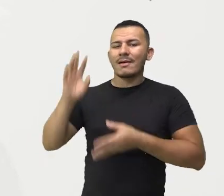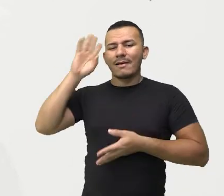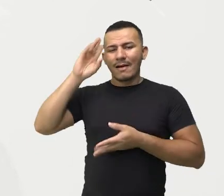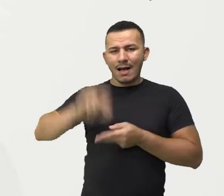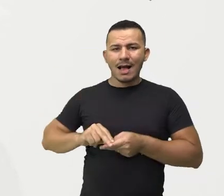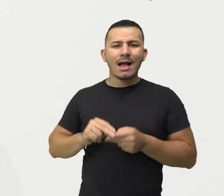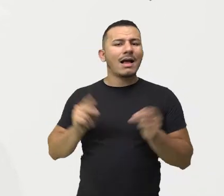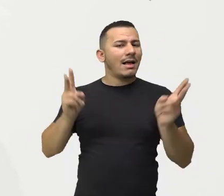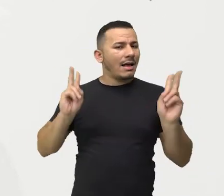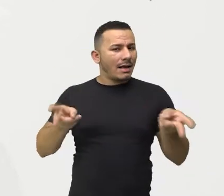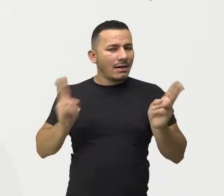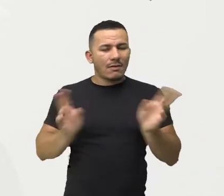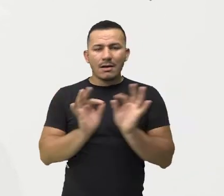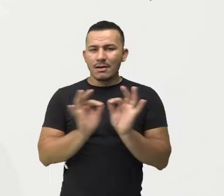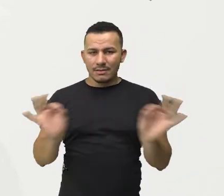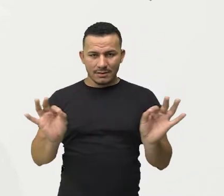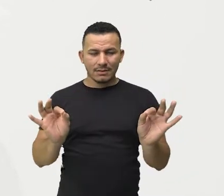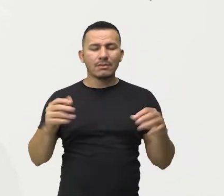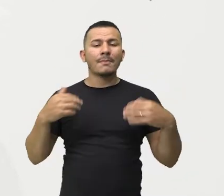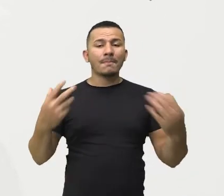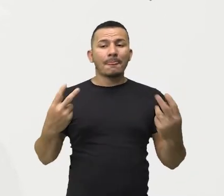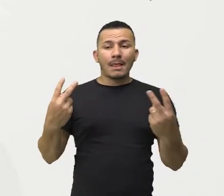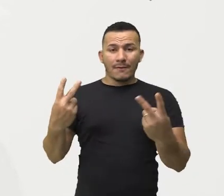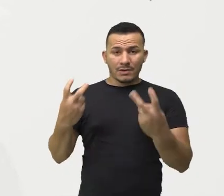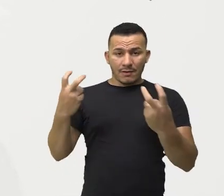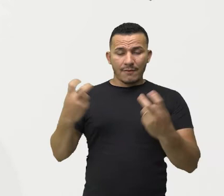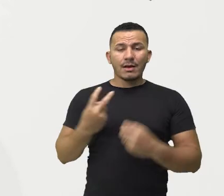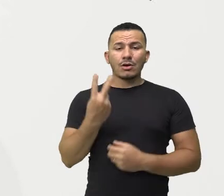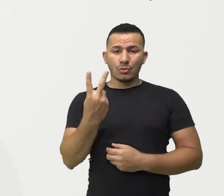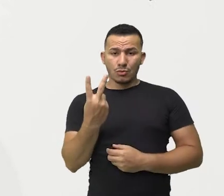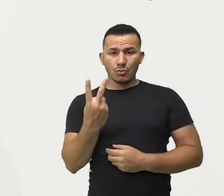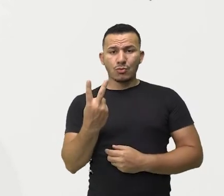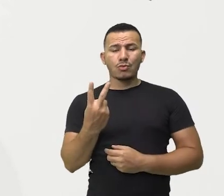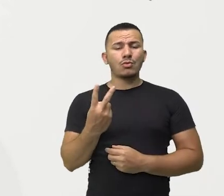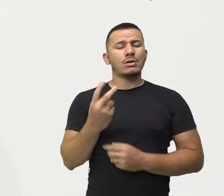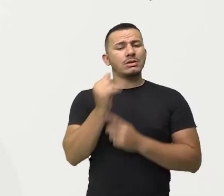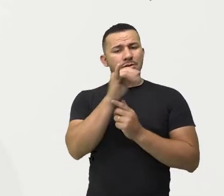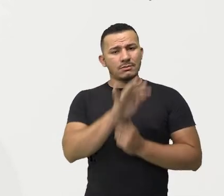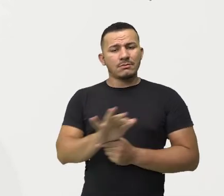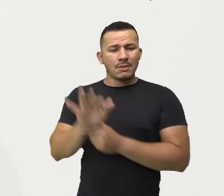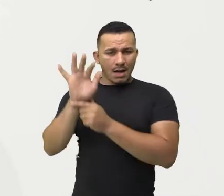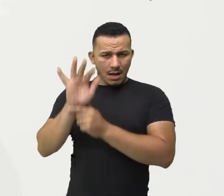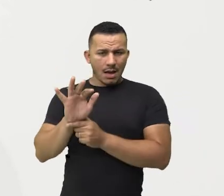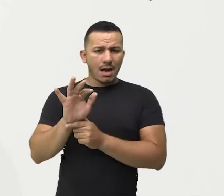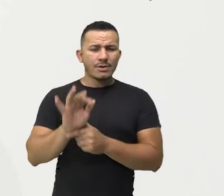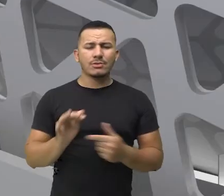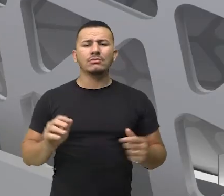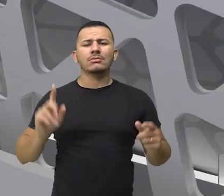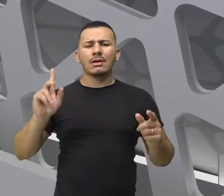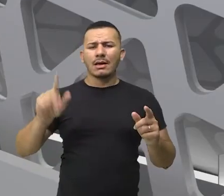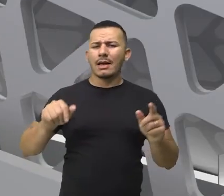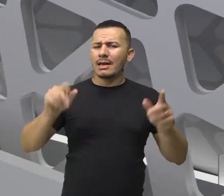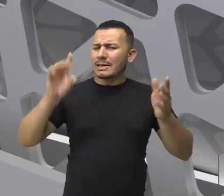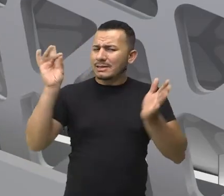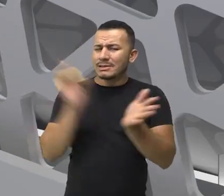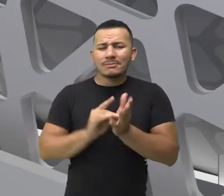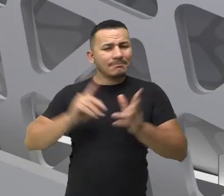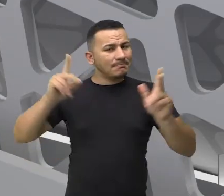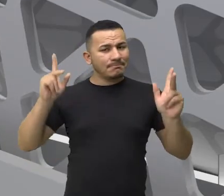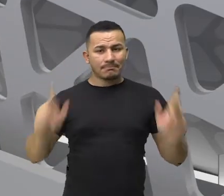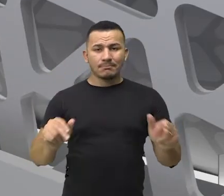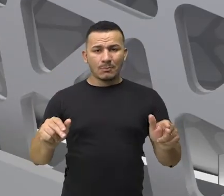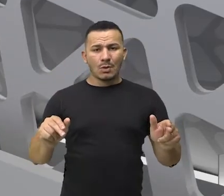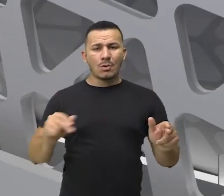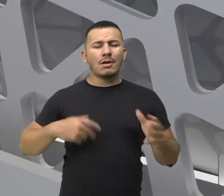nós estivermos diante de duas figuras exatamente